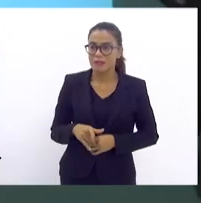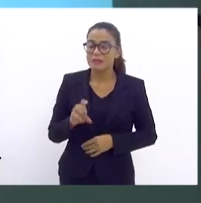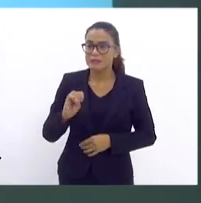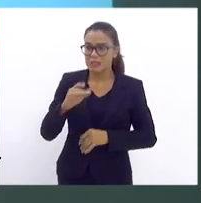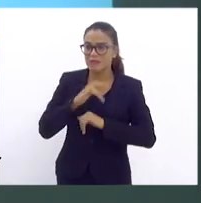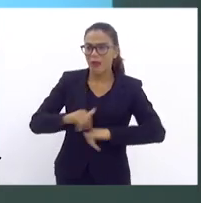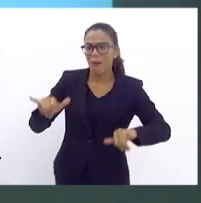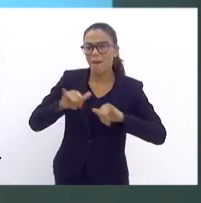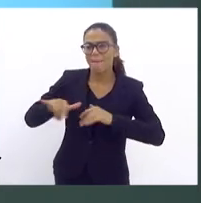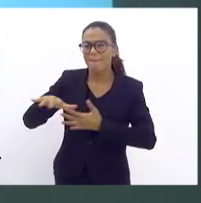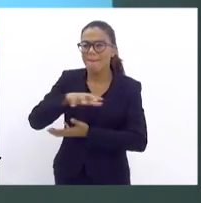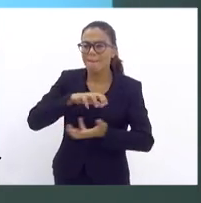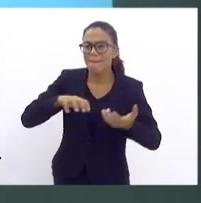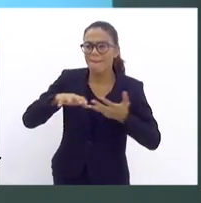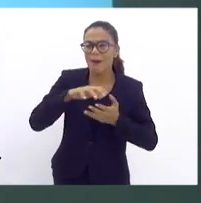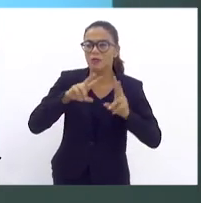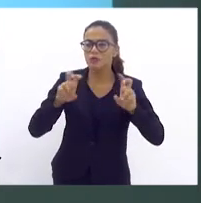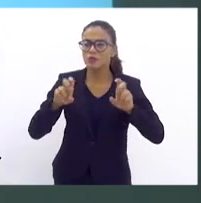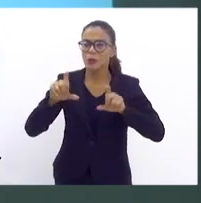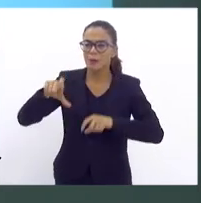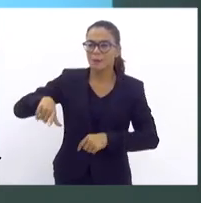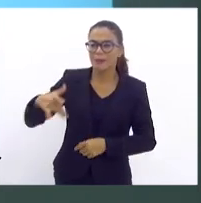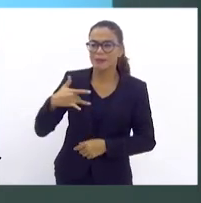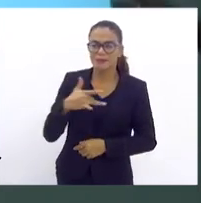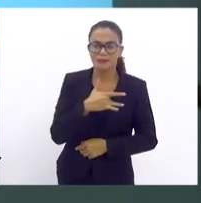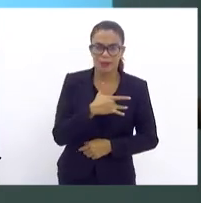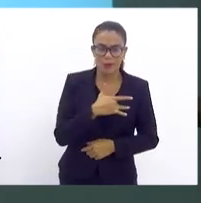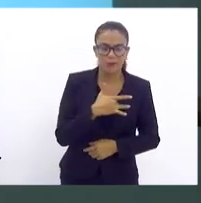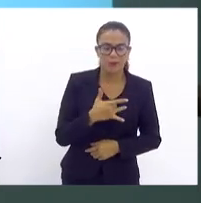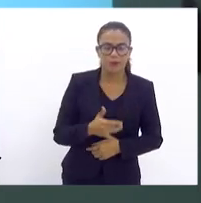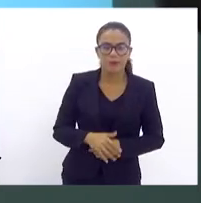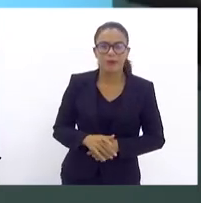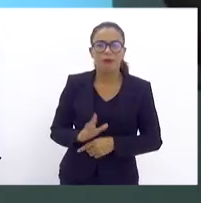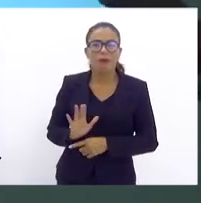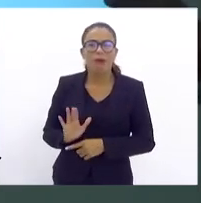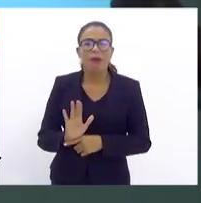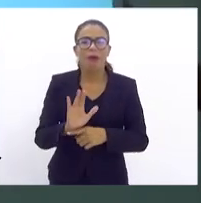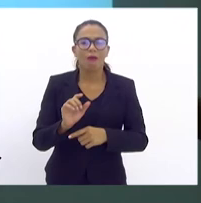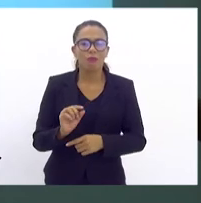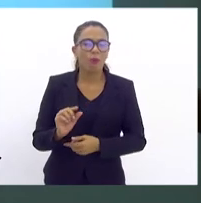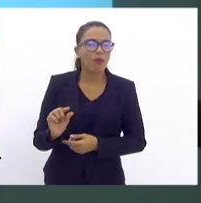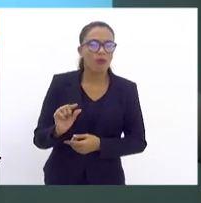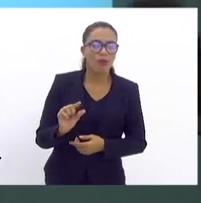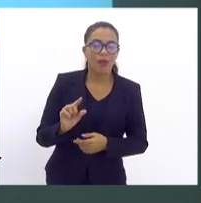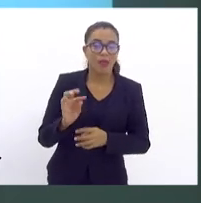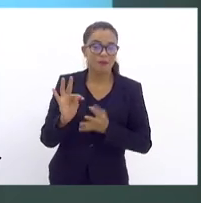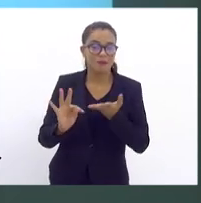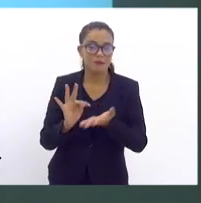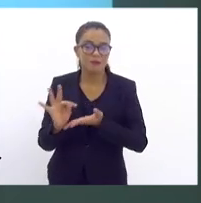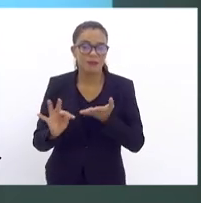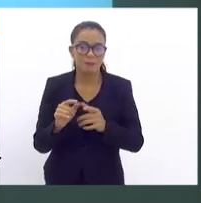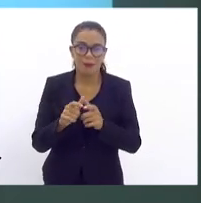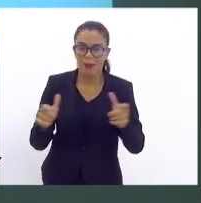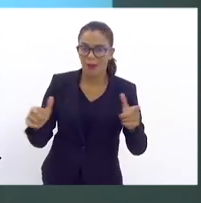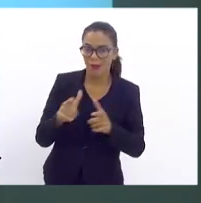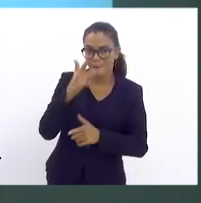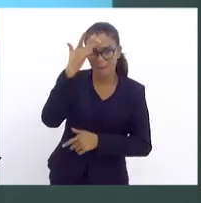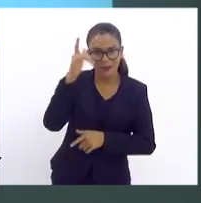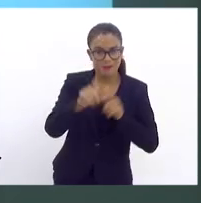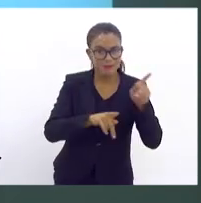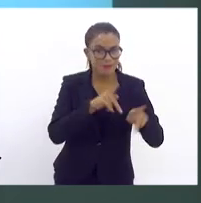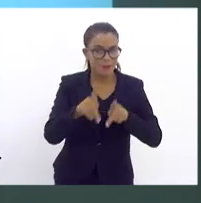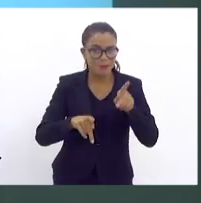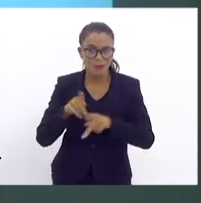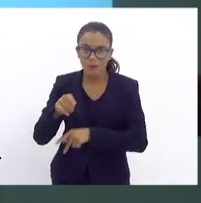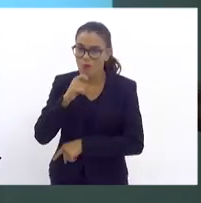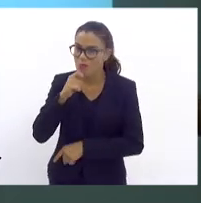na sociedade hoje uma disputa por plano de saúde cobrir as terapias Ok só que a maior parte da população não tem plano